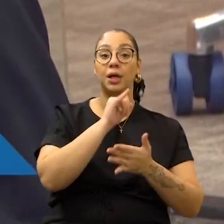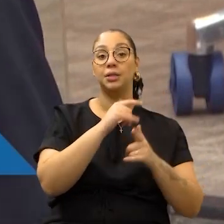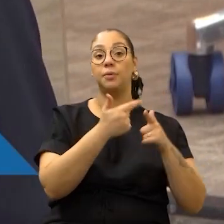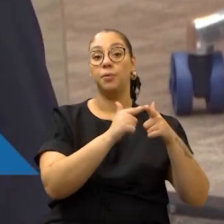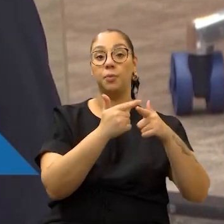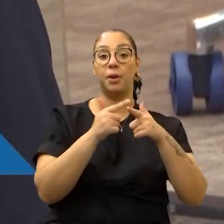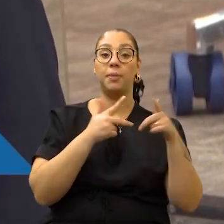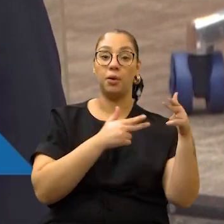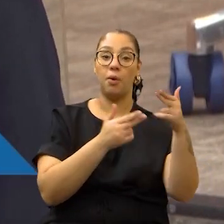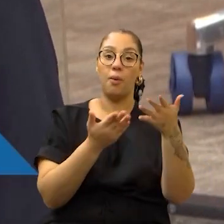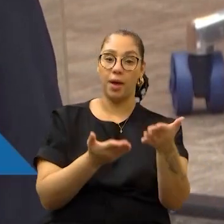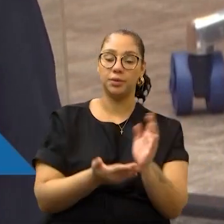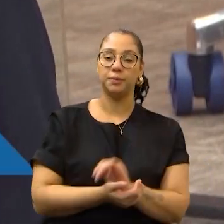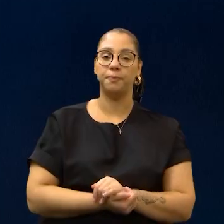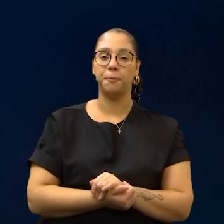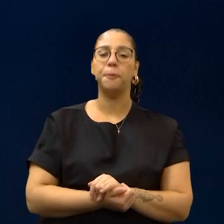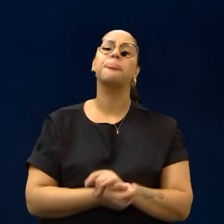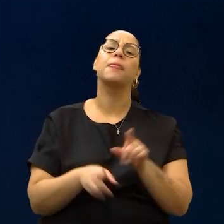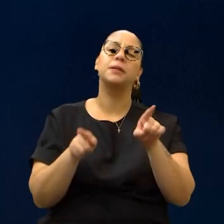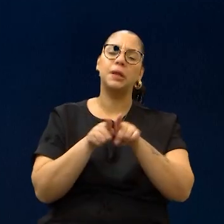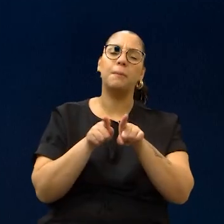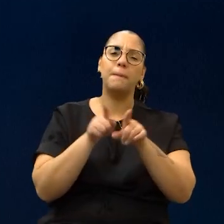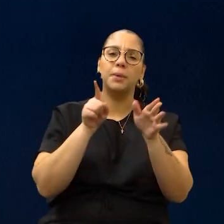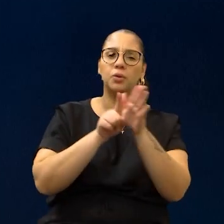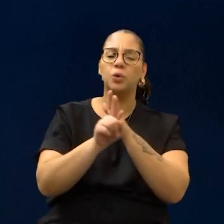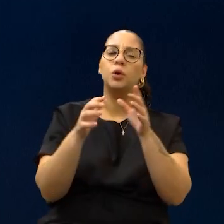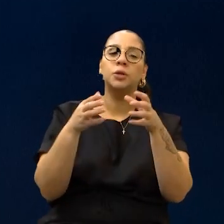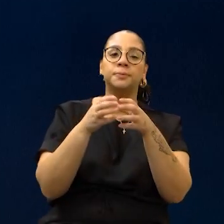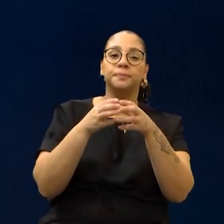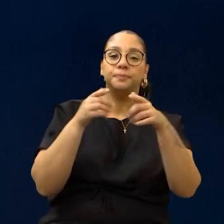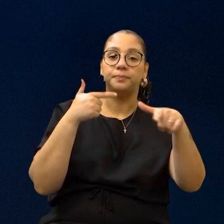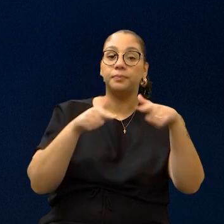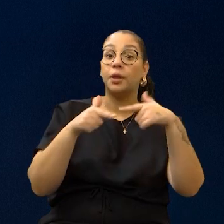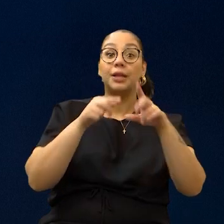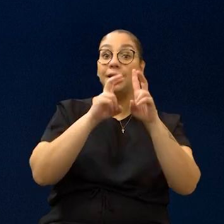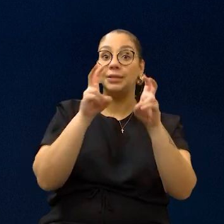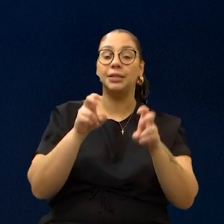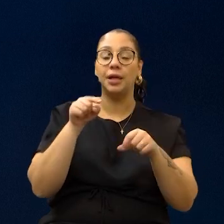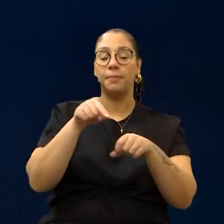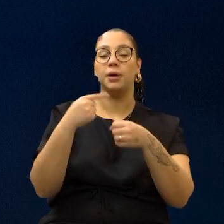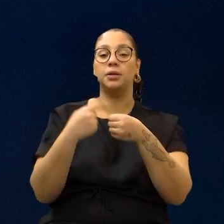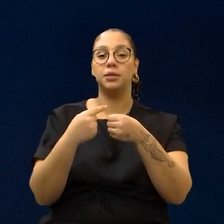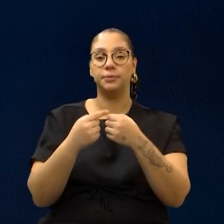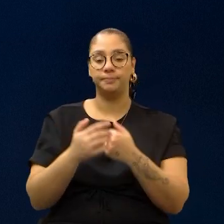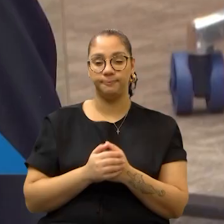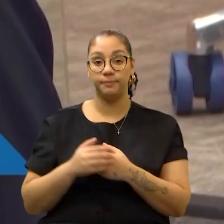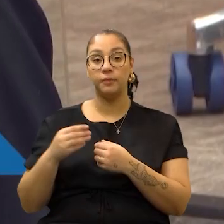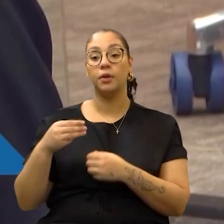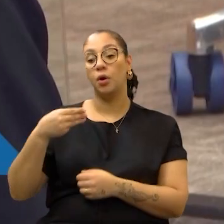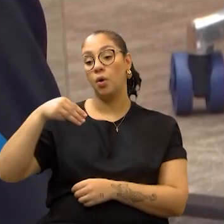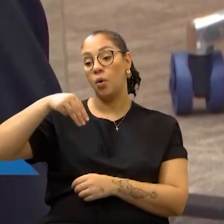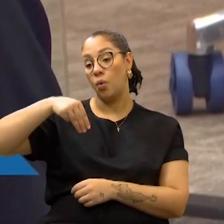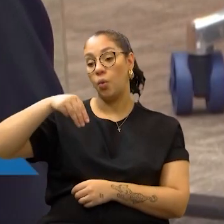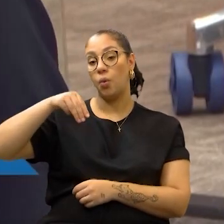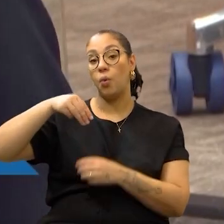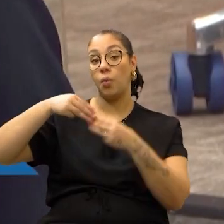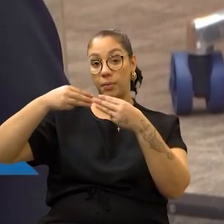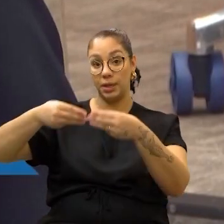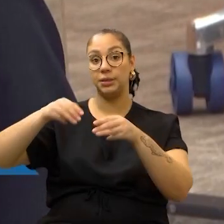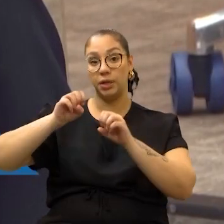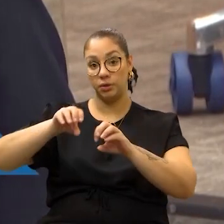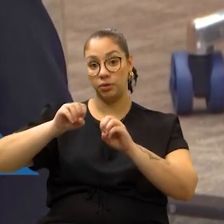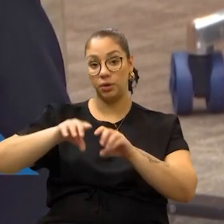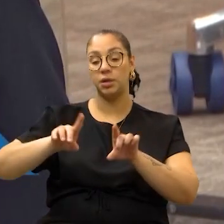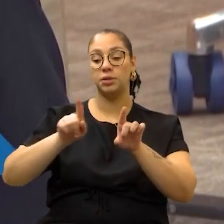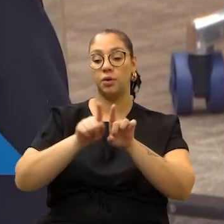da escola para lidar com situações como essa. Também pergunta se há grupo de trabalho voltado para esse tema no município. Tanto o MEC como o governo